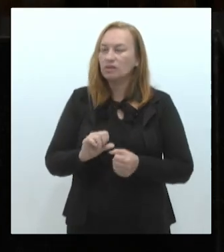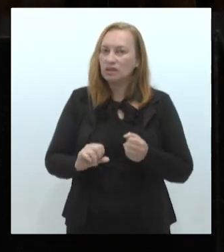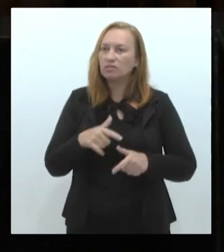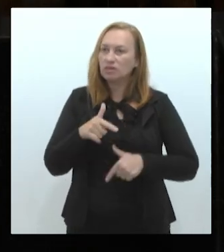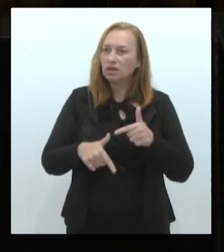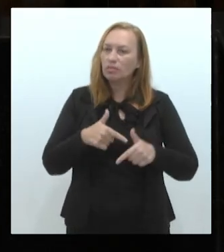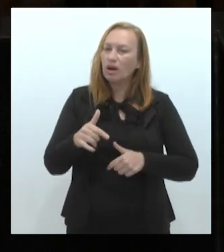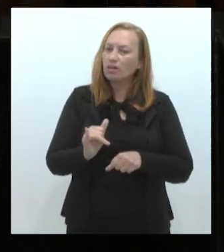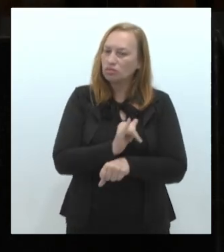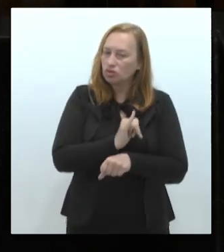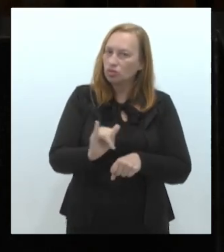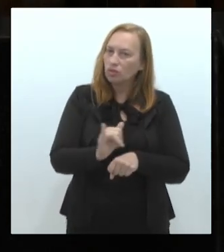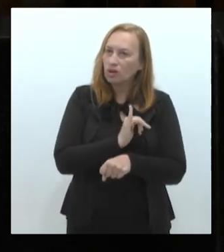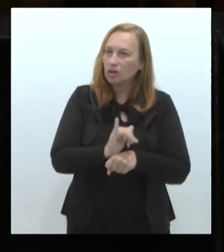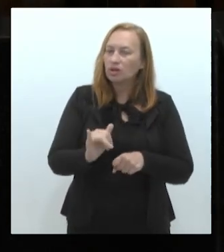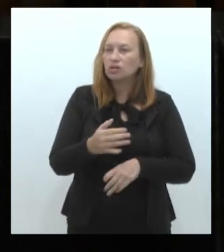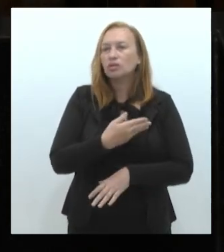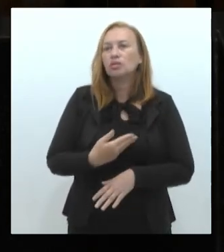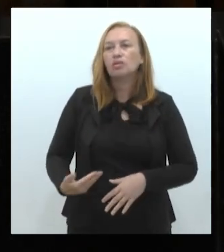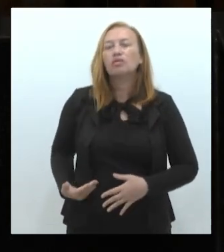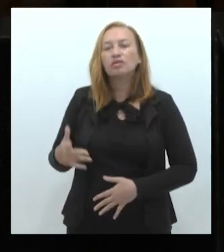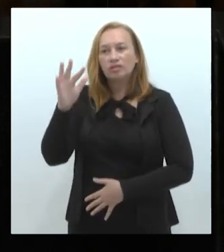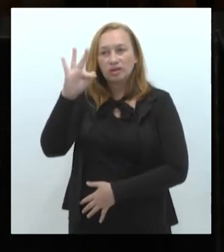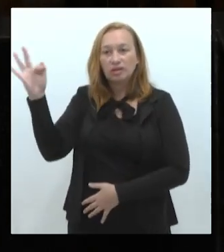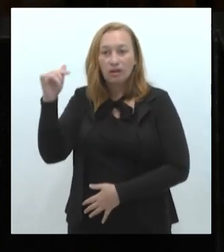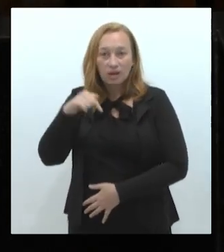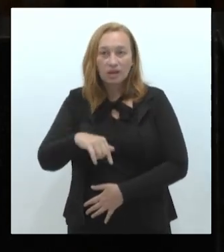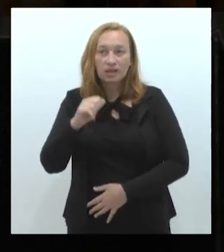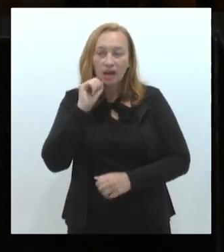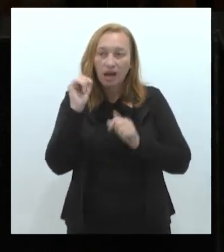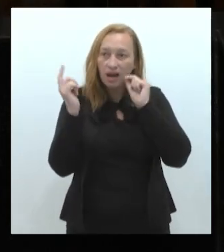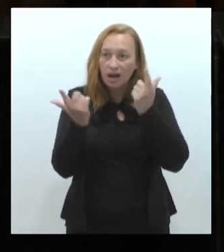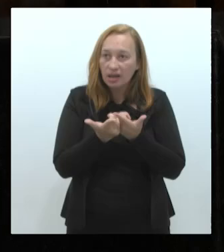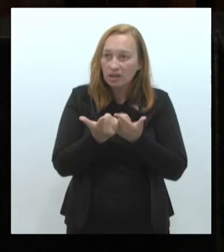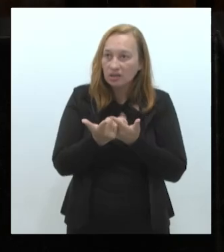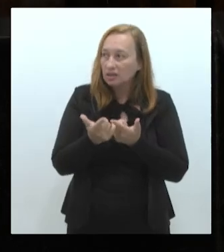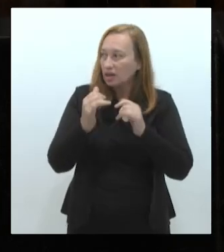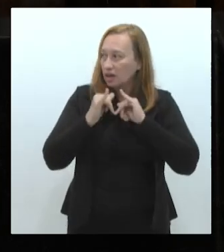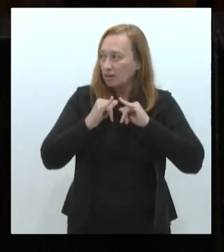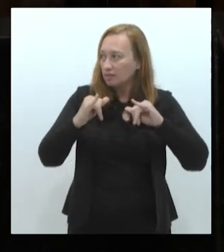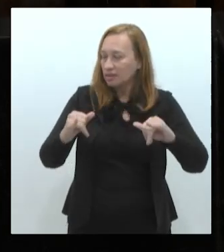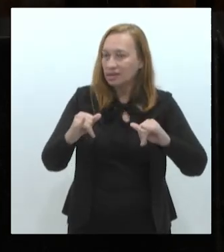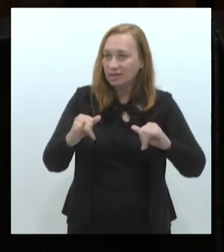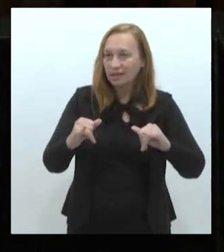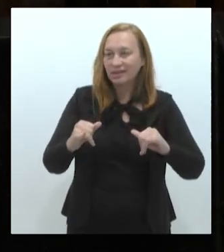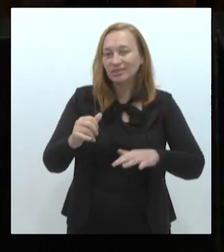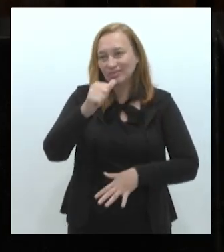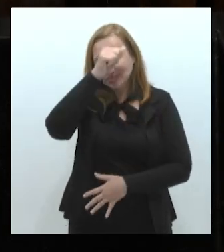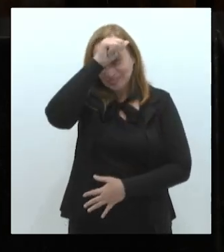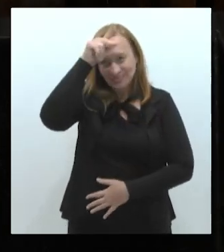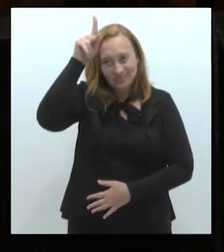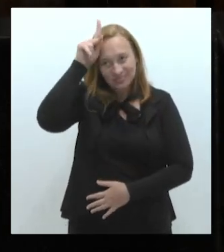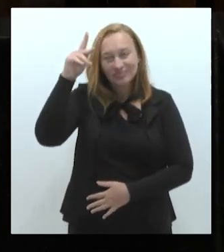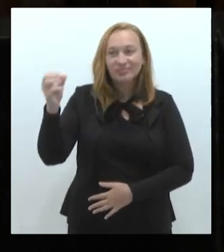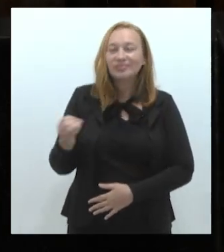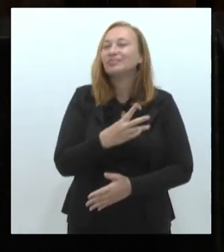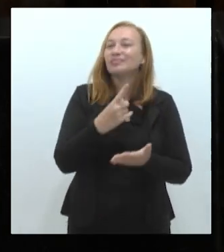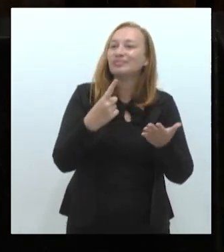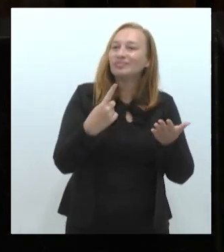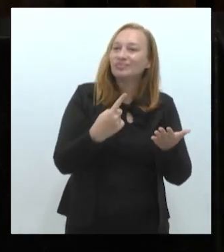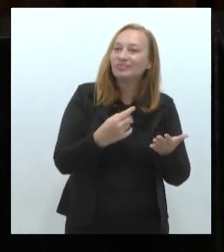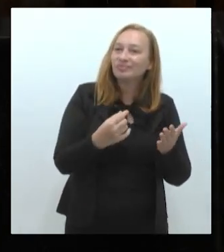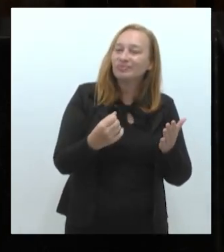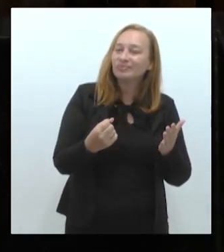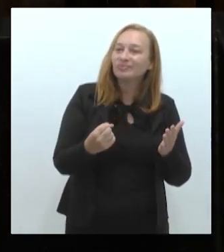bem articulado com o governo federal aqui na LERJ, de avisar as prefeituras sobre os prazos das obras do novo PAC, o Programa de Aceleração